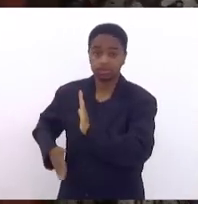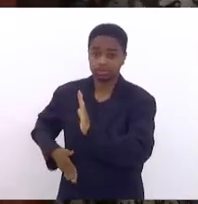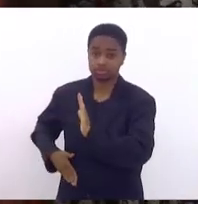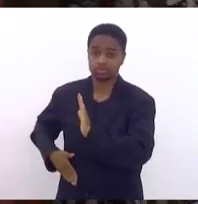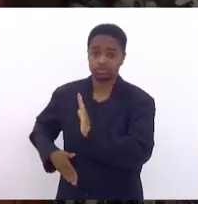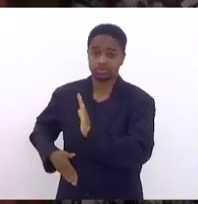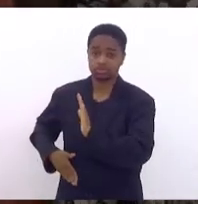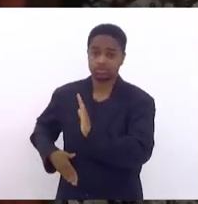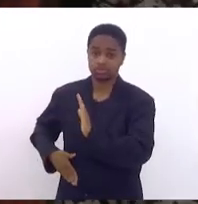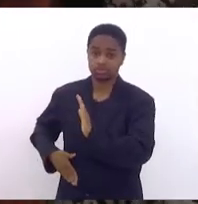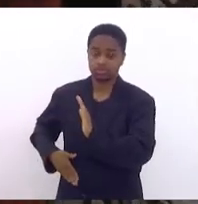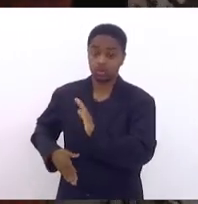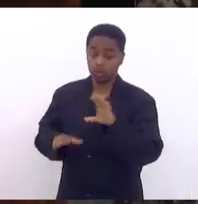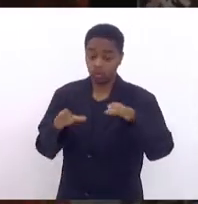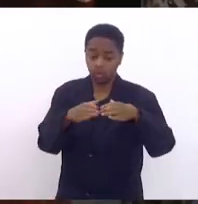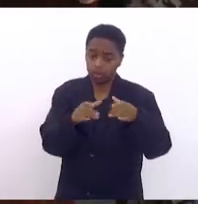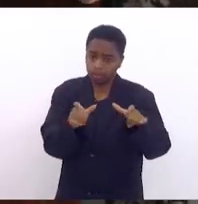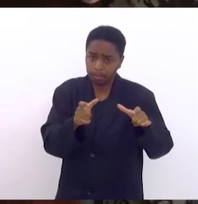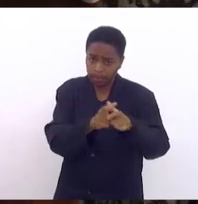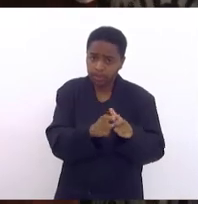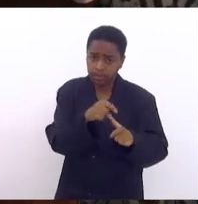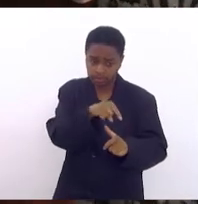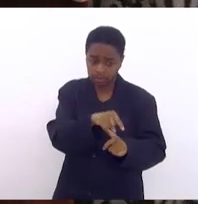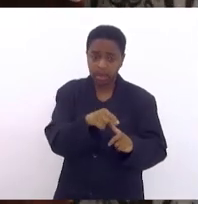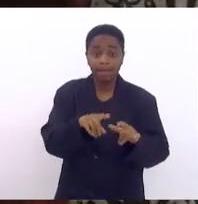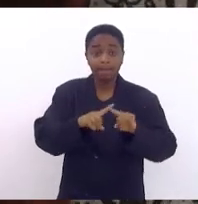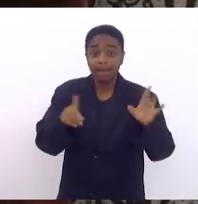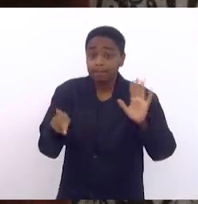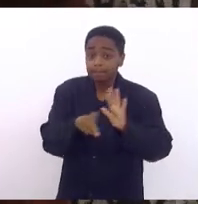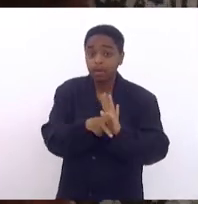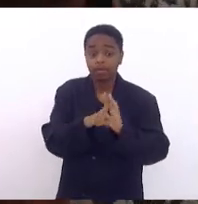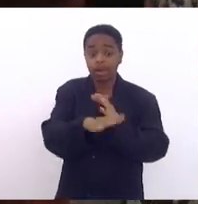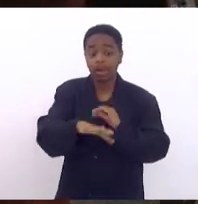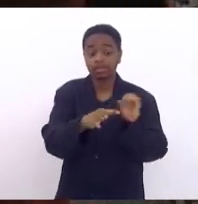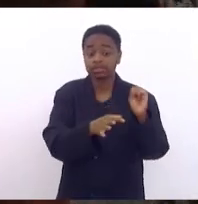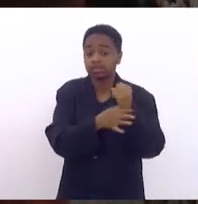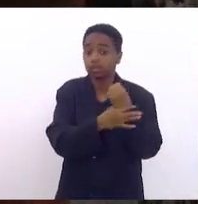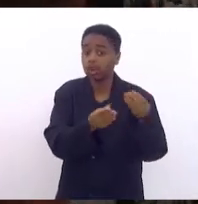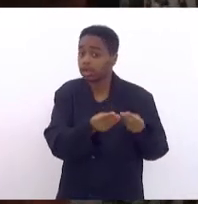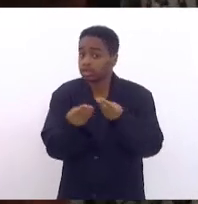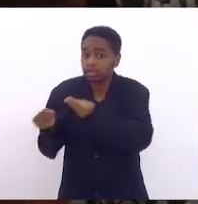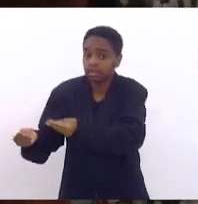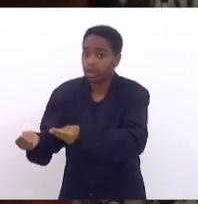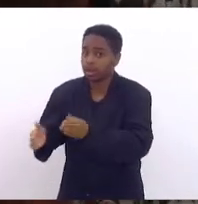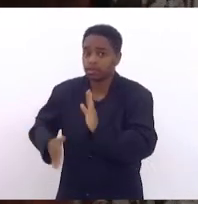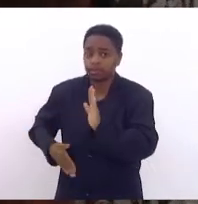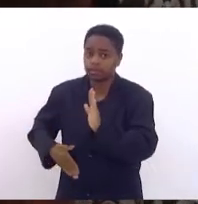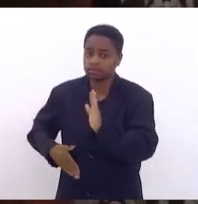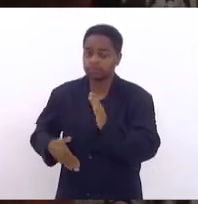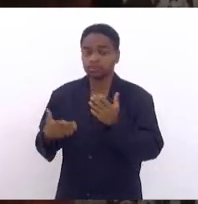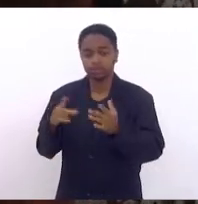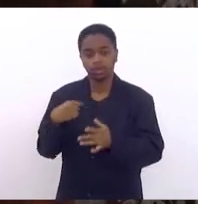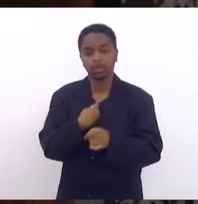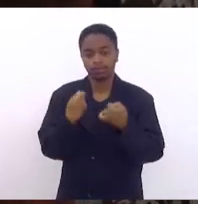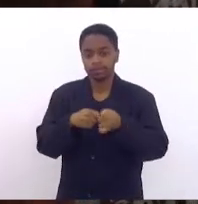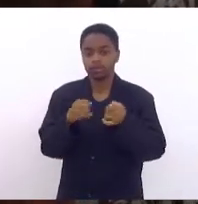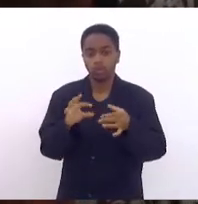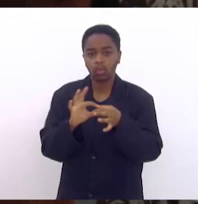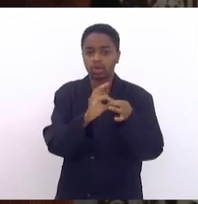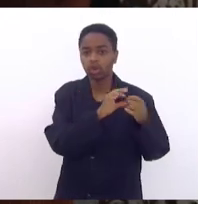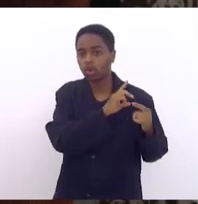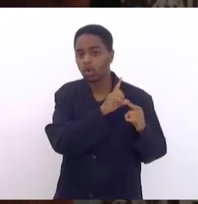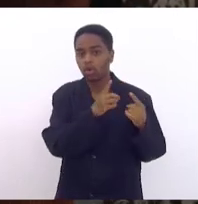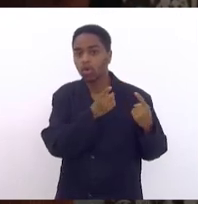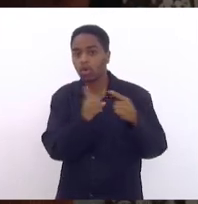setores minoritários das próprias forças de segurança. Temos que nos unir contra isso. E isso é